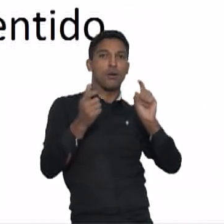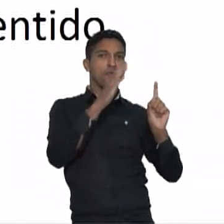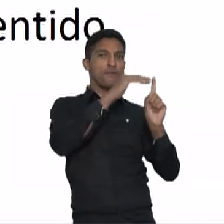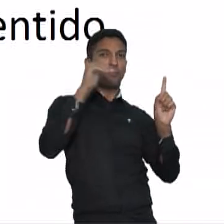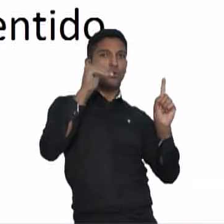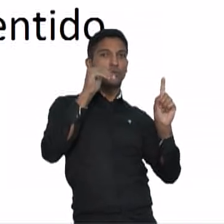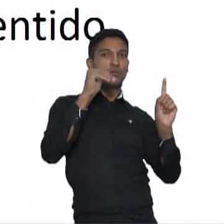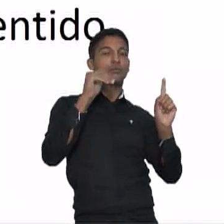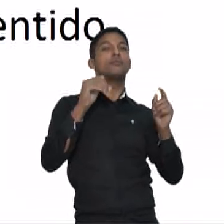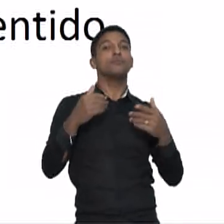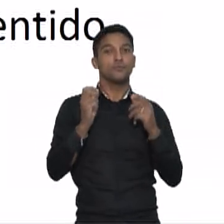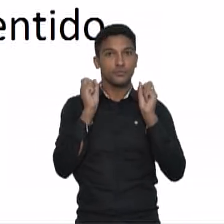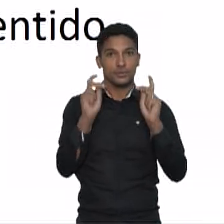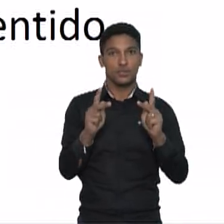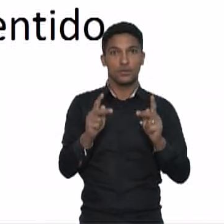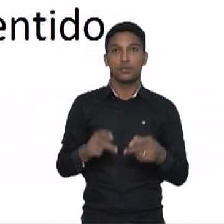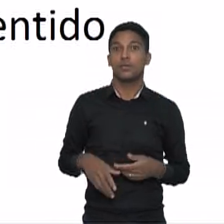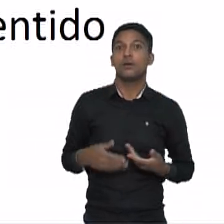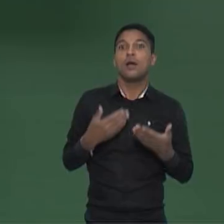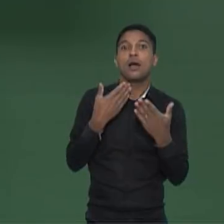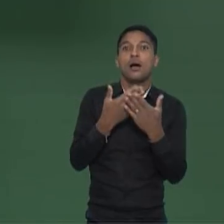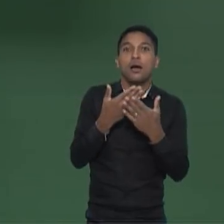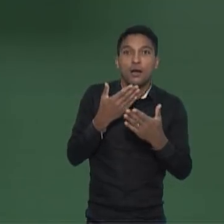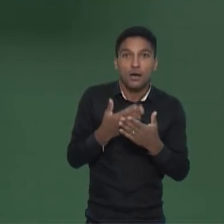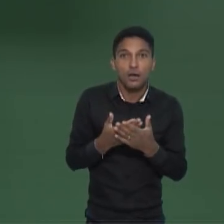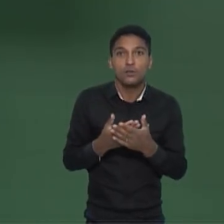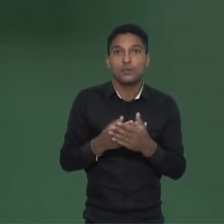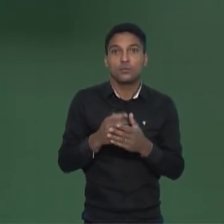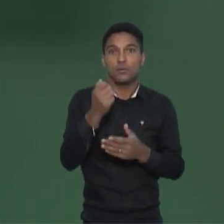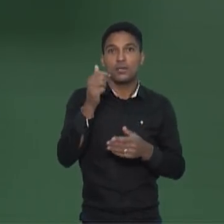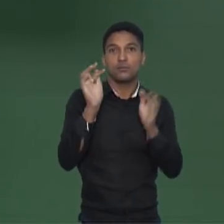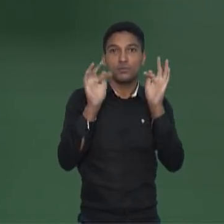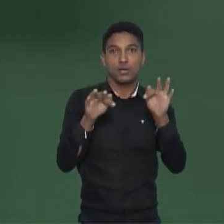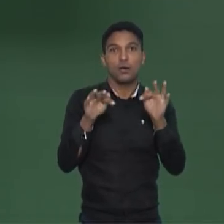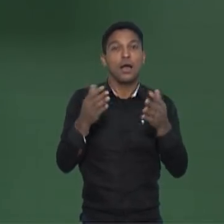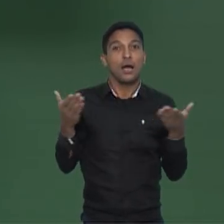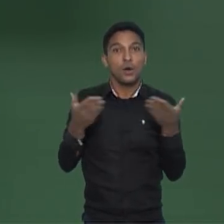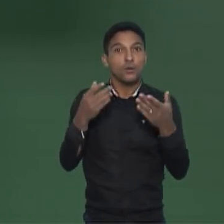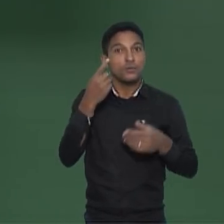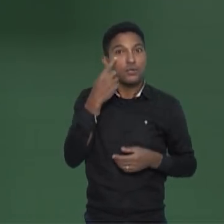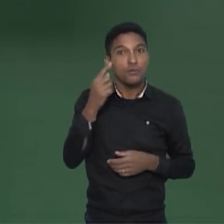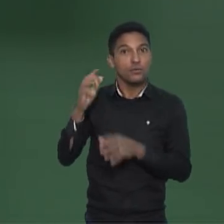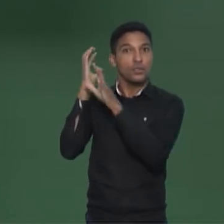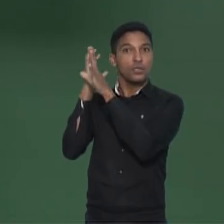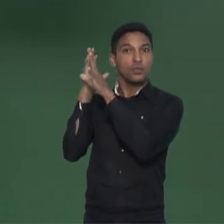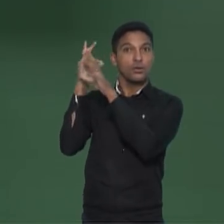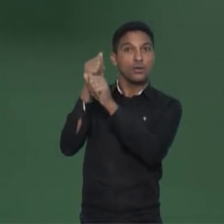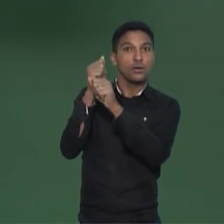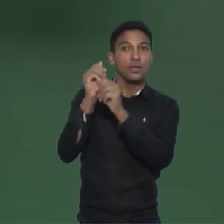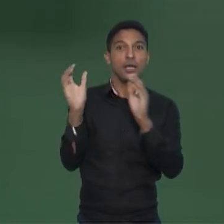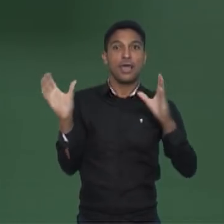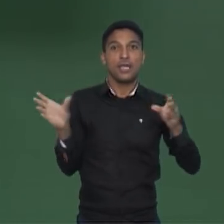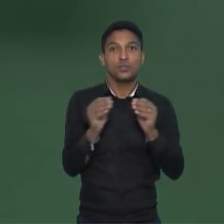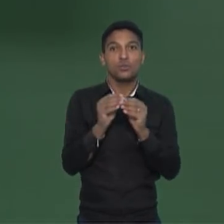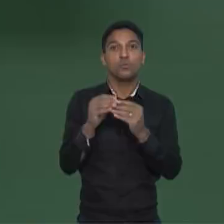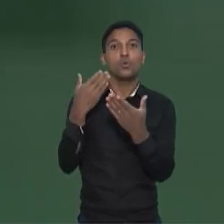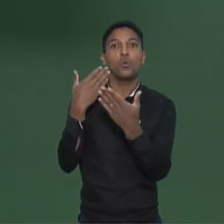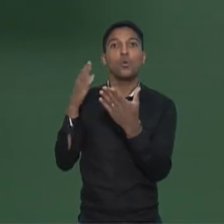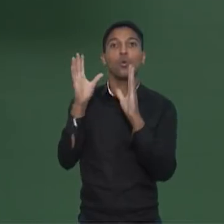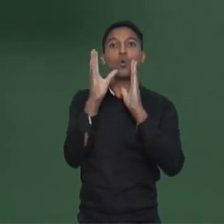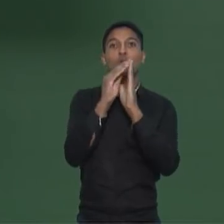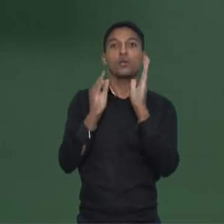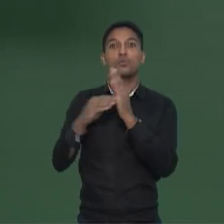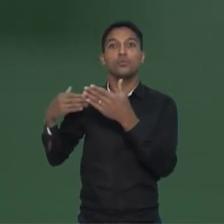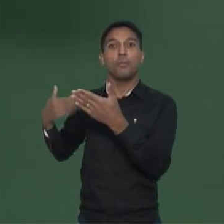ok? Estamos chegando ao fim da nossa aula. Acompanhem comigo o resumo dos conteúdos que vimos hoje.